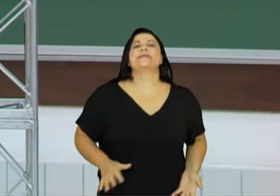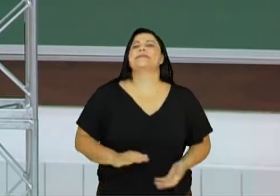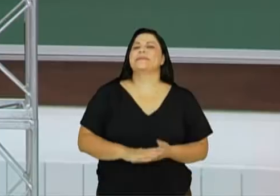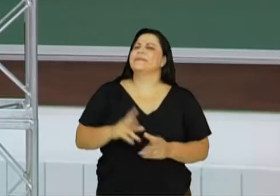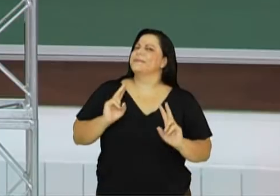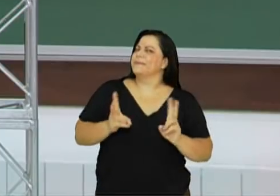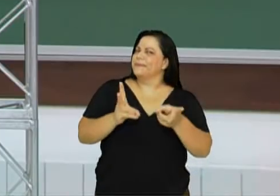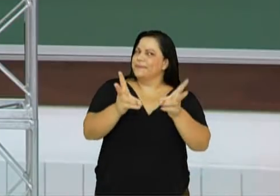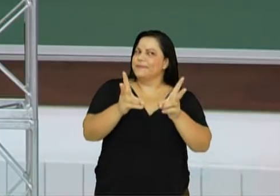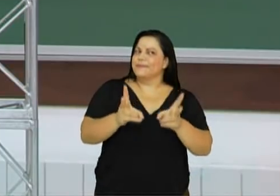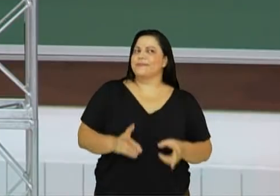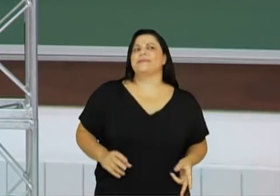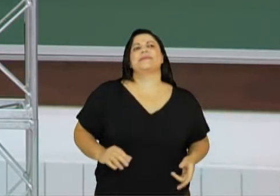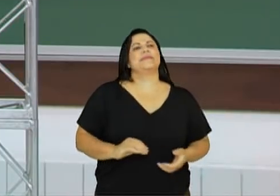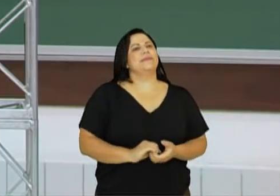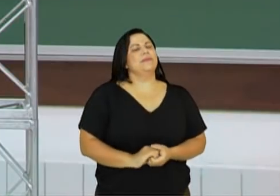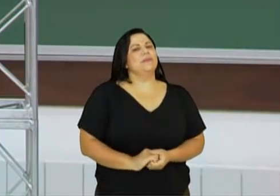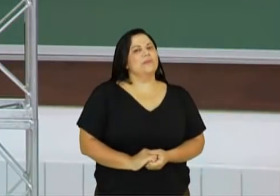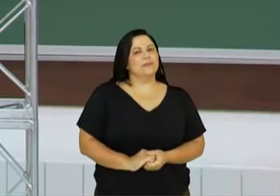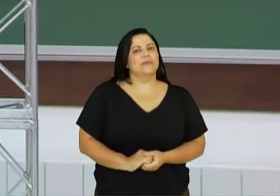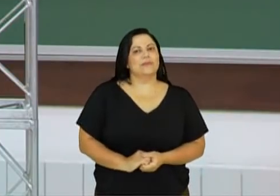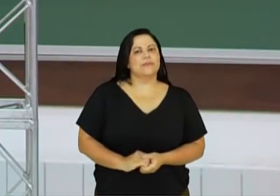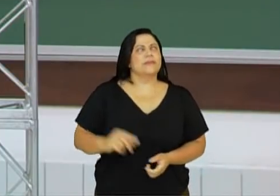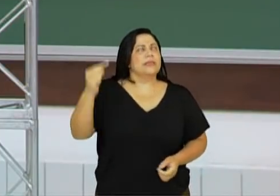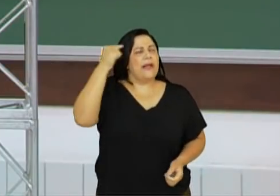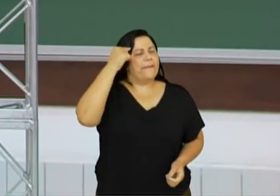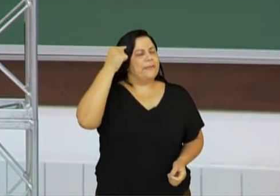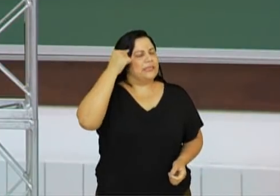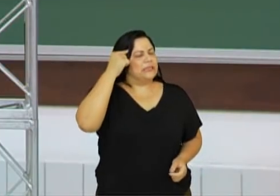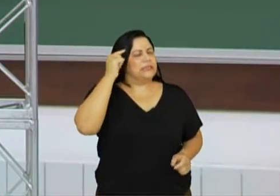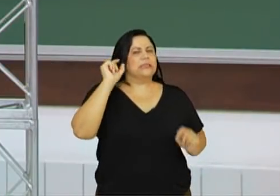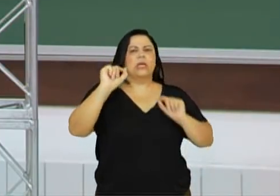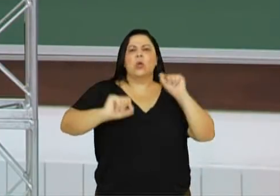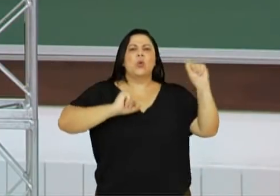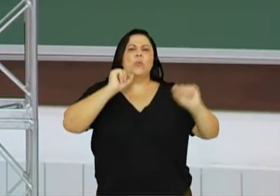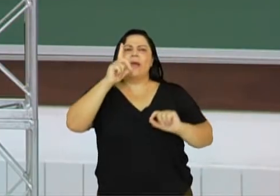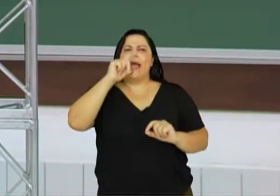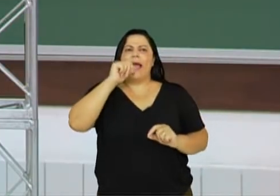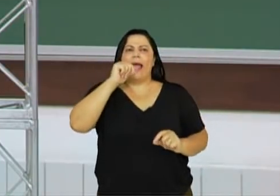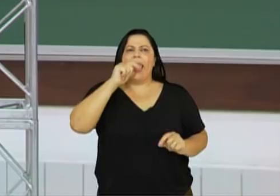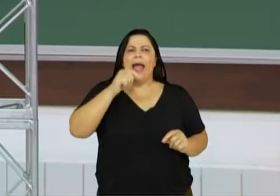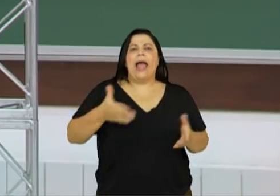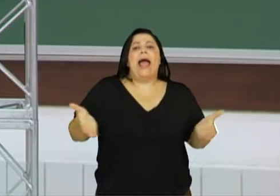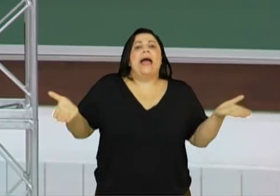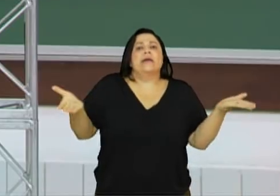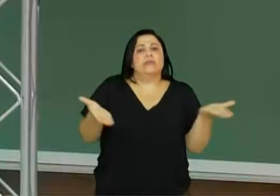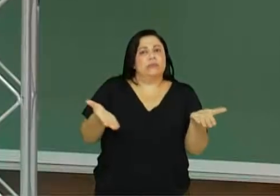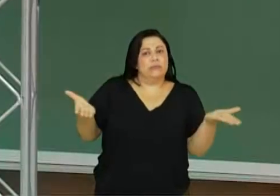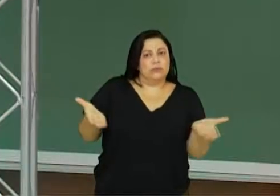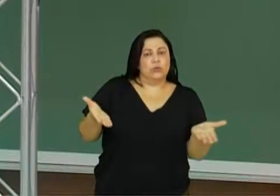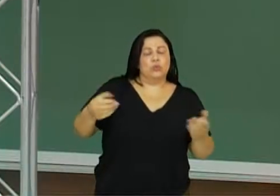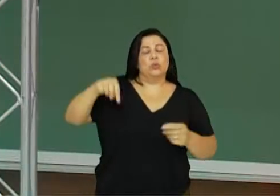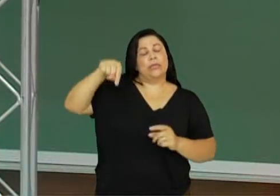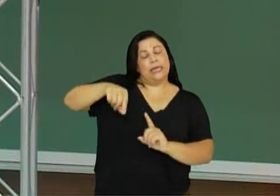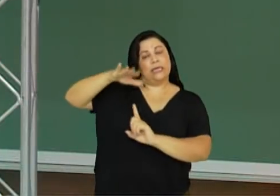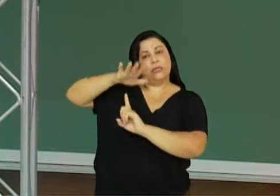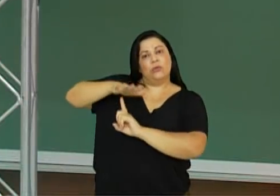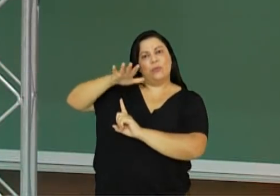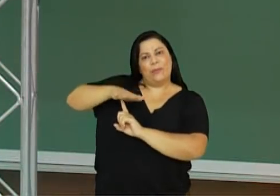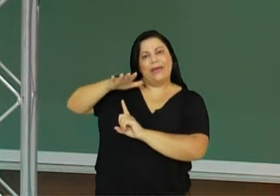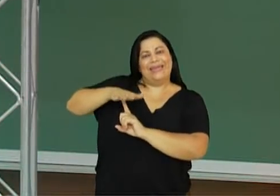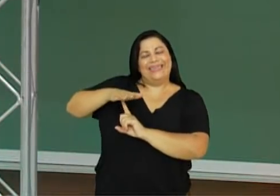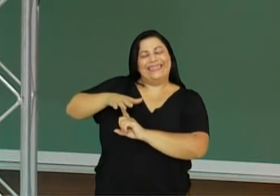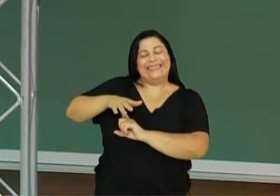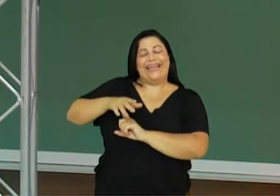dar continuidade aqui nas nossas atividades. Vamos pensar um pouquinho na água no tempo presente? Então, o nosso estado do Paraná atravessa hoje a